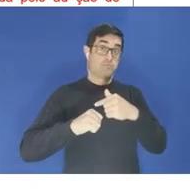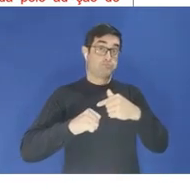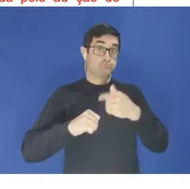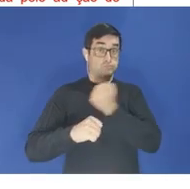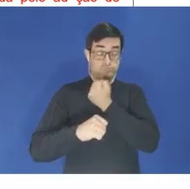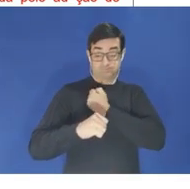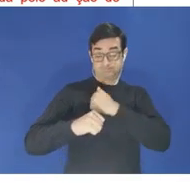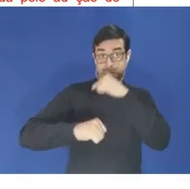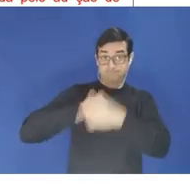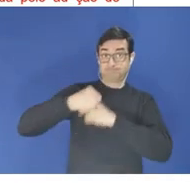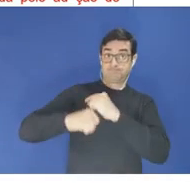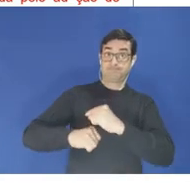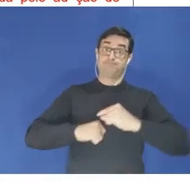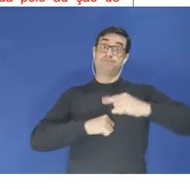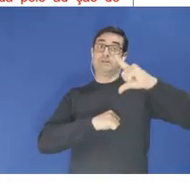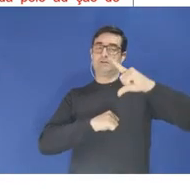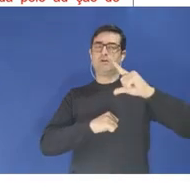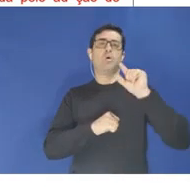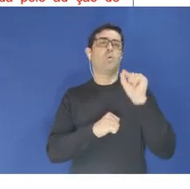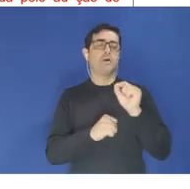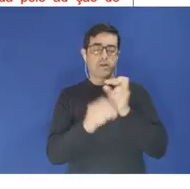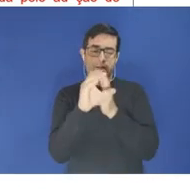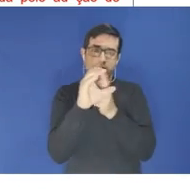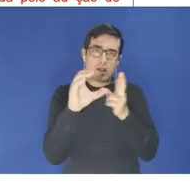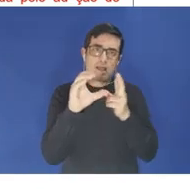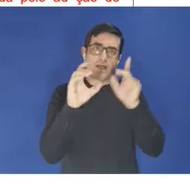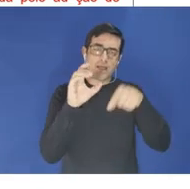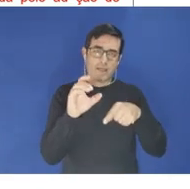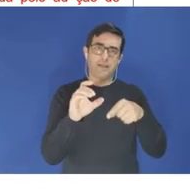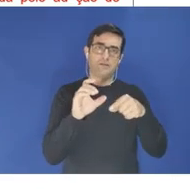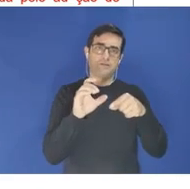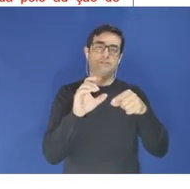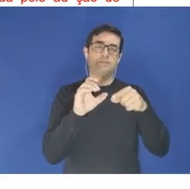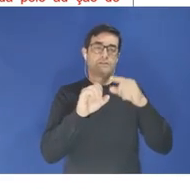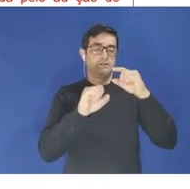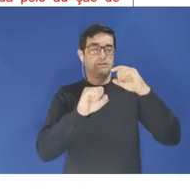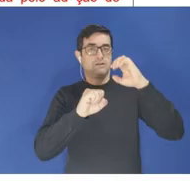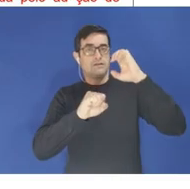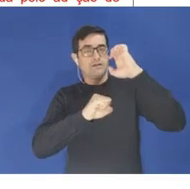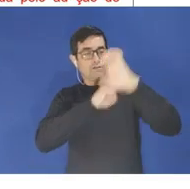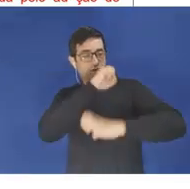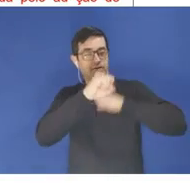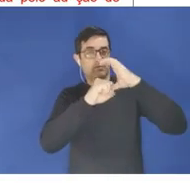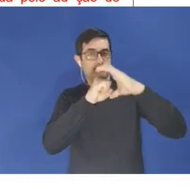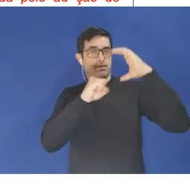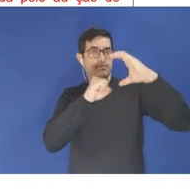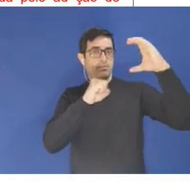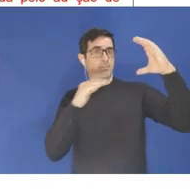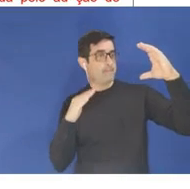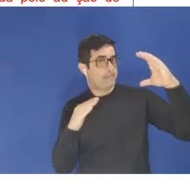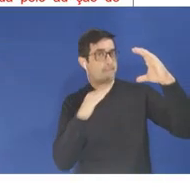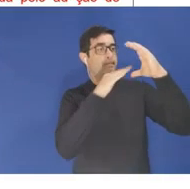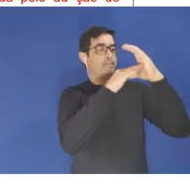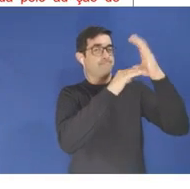número atômico. O que quer dizer isso? Isso se deve à contração da camada de valência causada